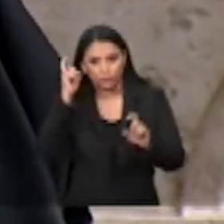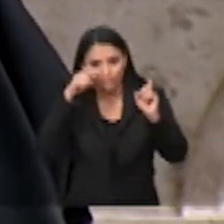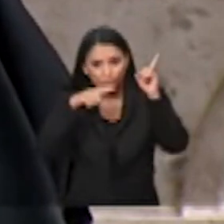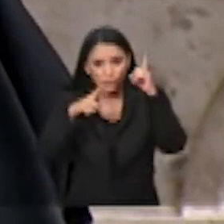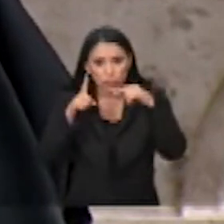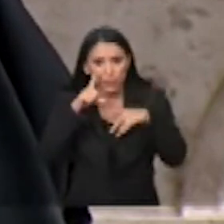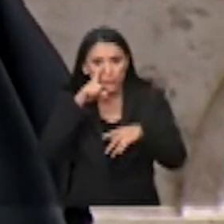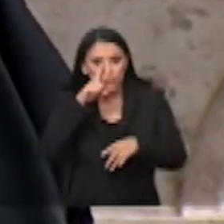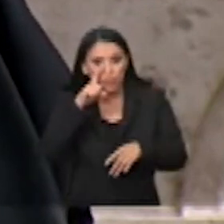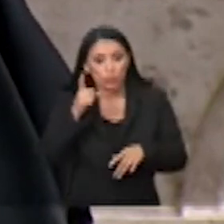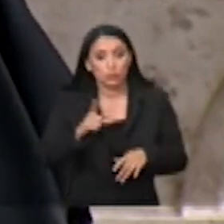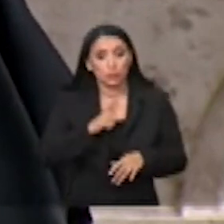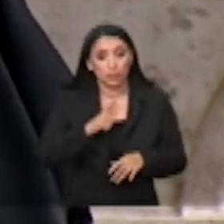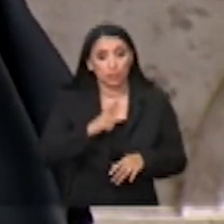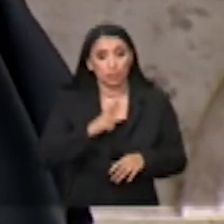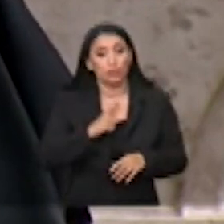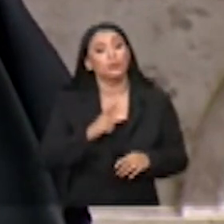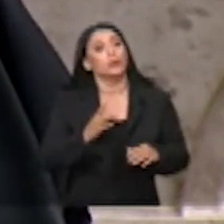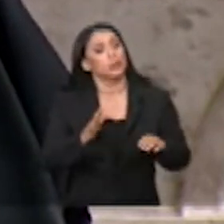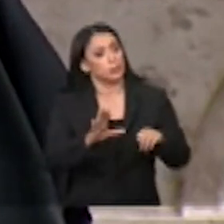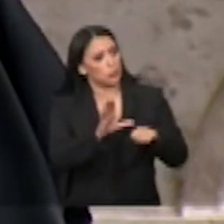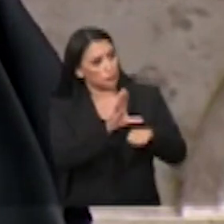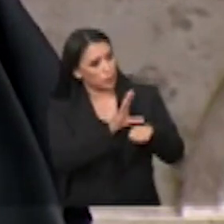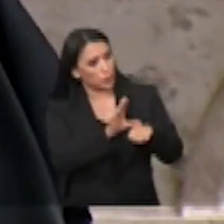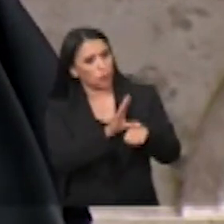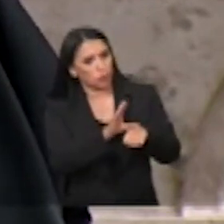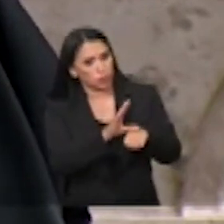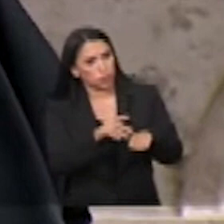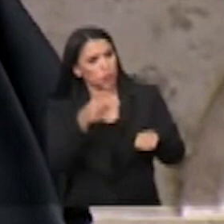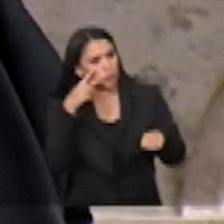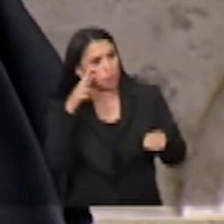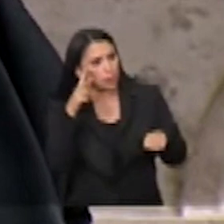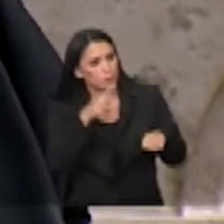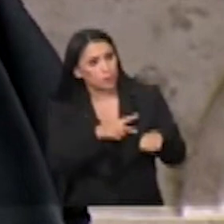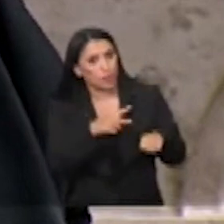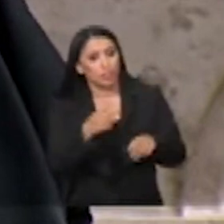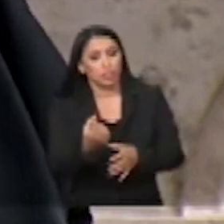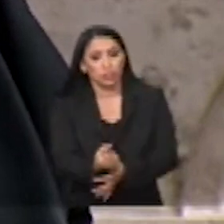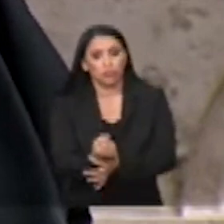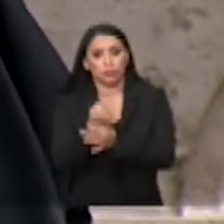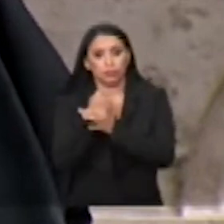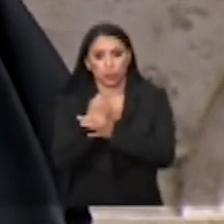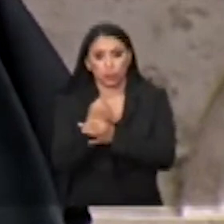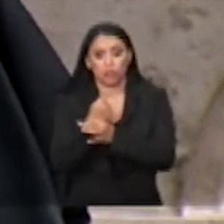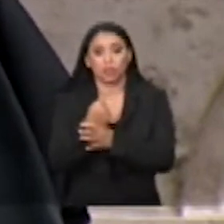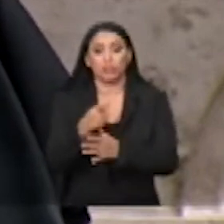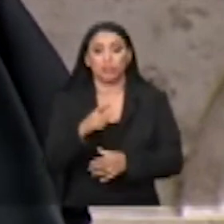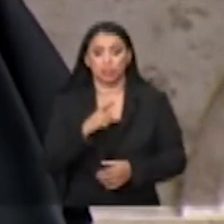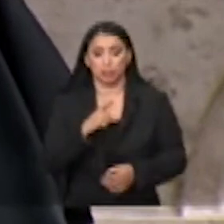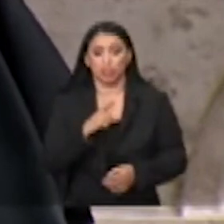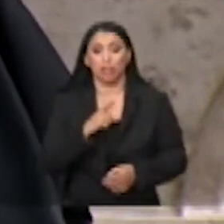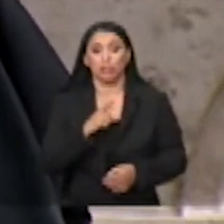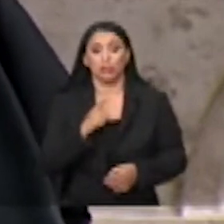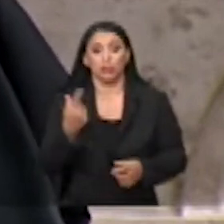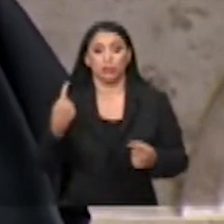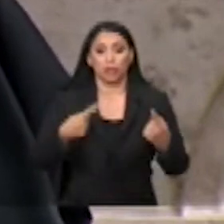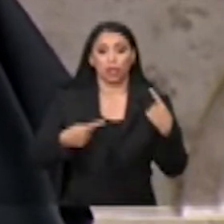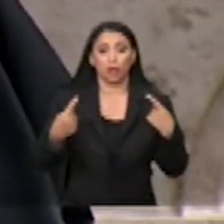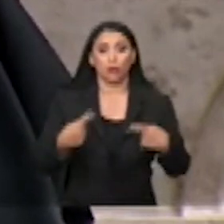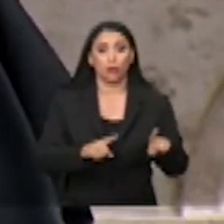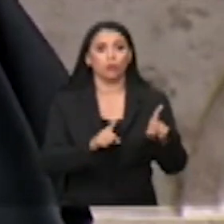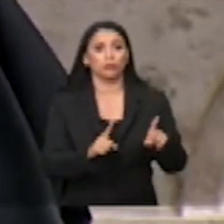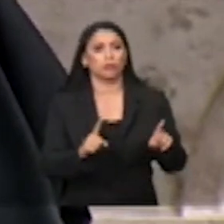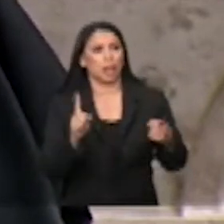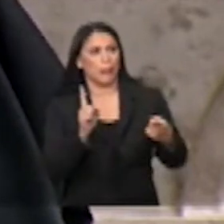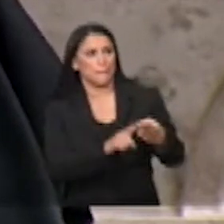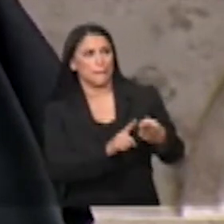dia se deve levar adiante e proteger contra as seduções, ameaças